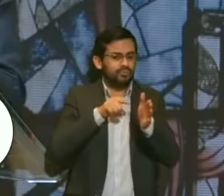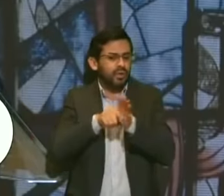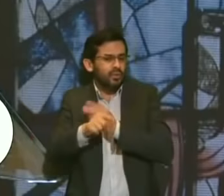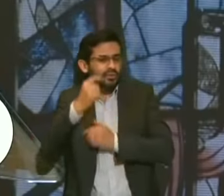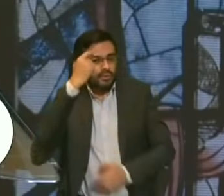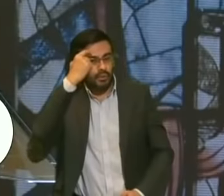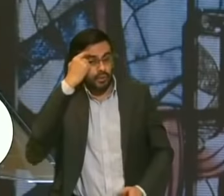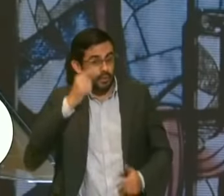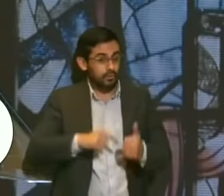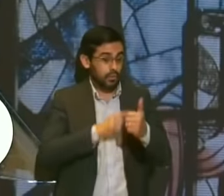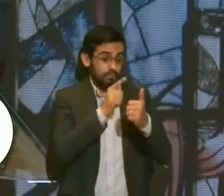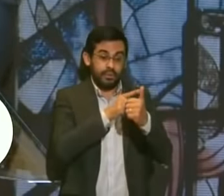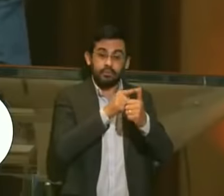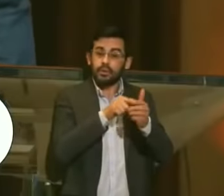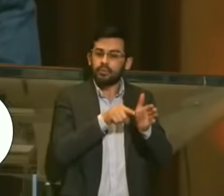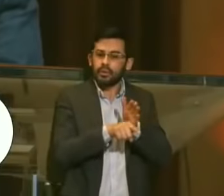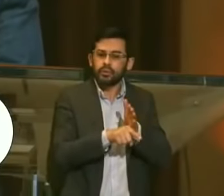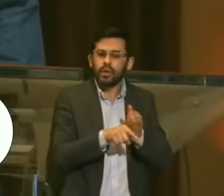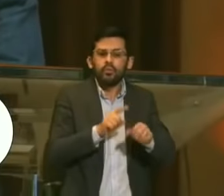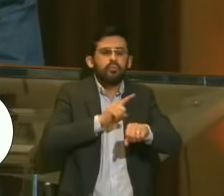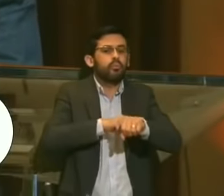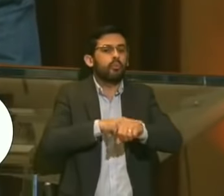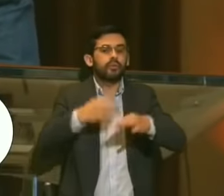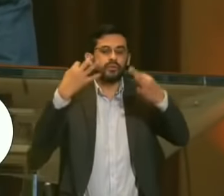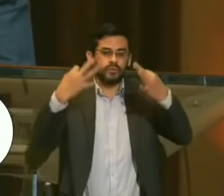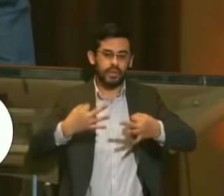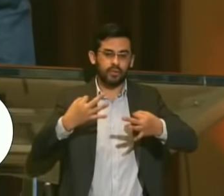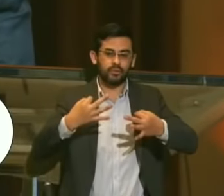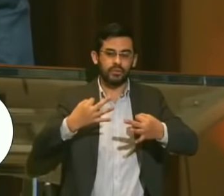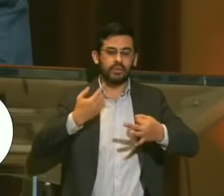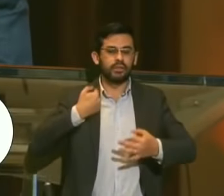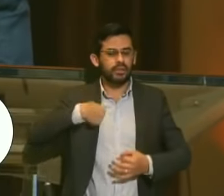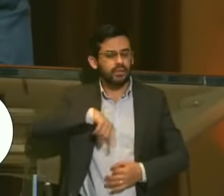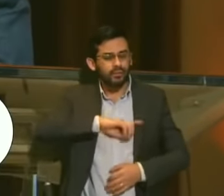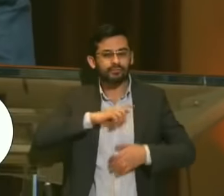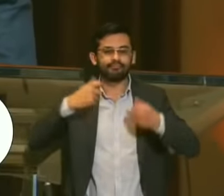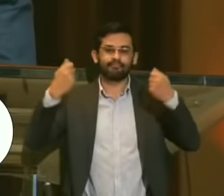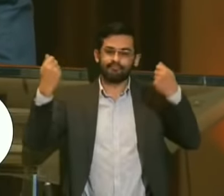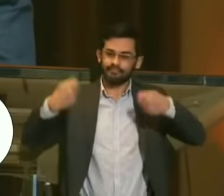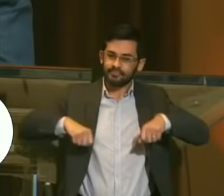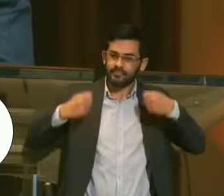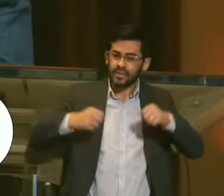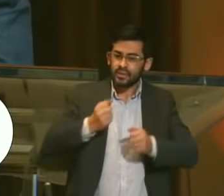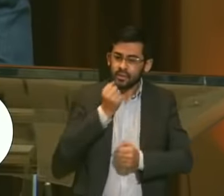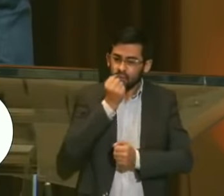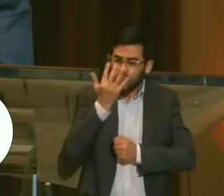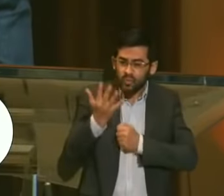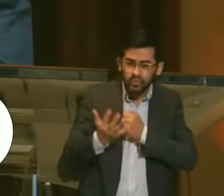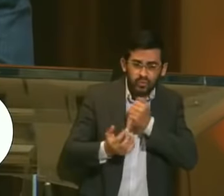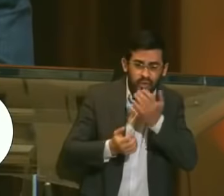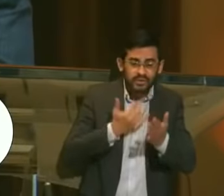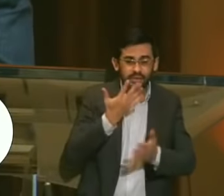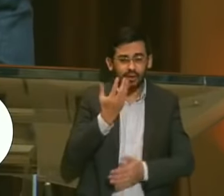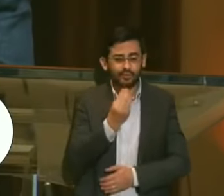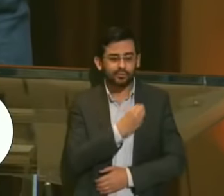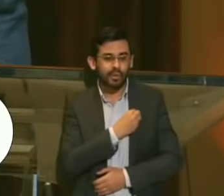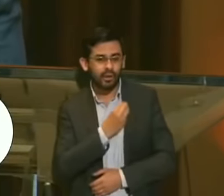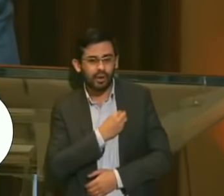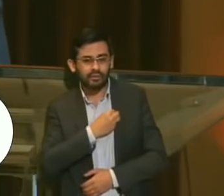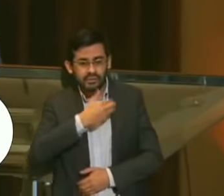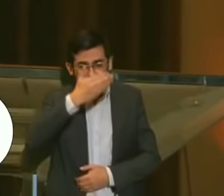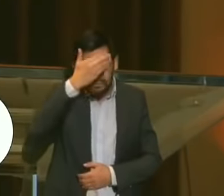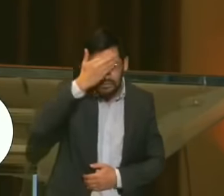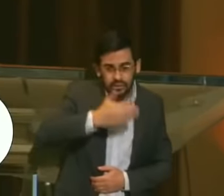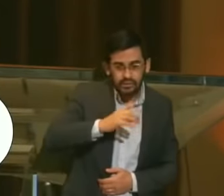E vou começar com a primeira: quando é que se faz necessário que a gente compartilhe essas coisas